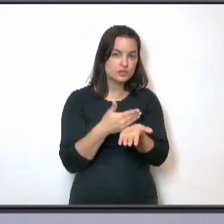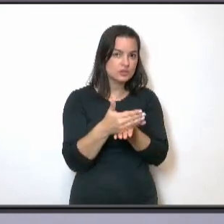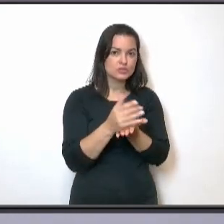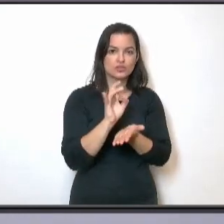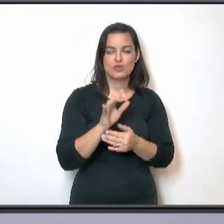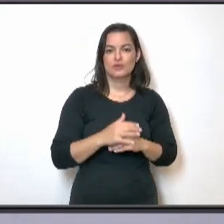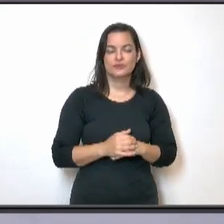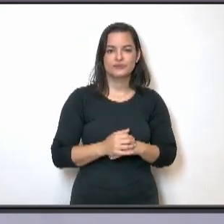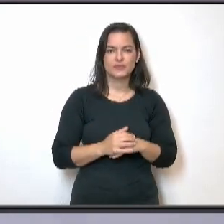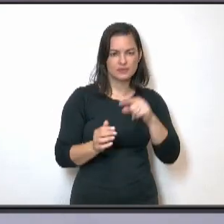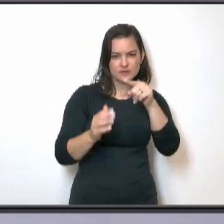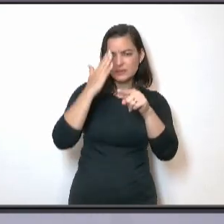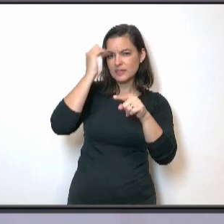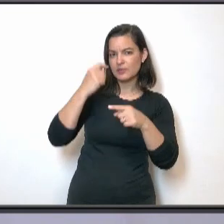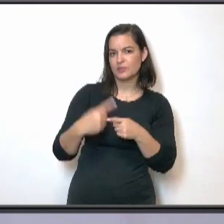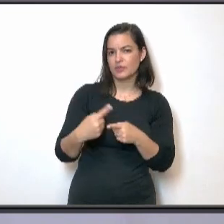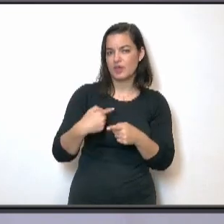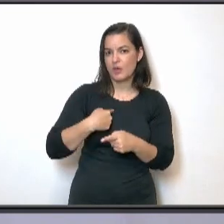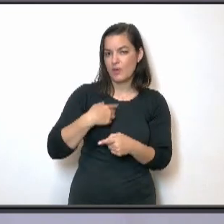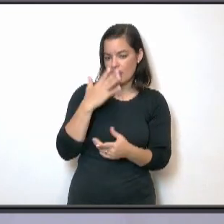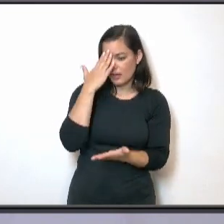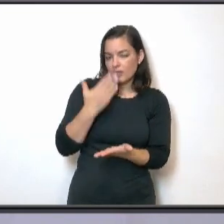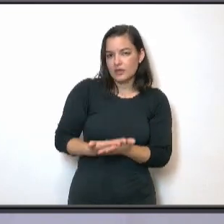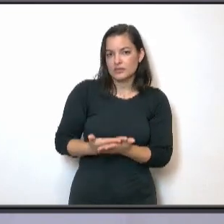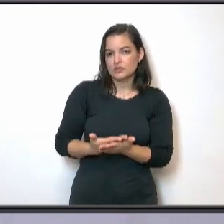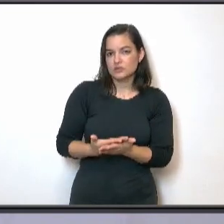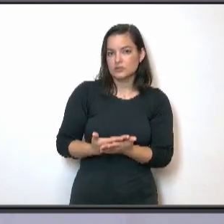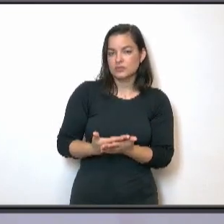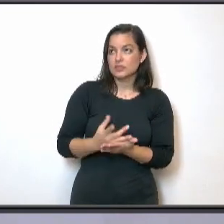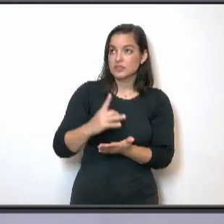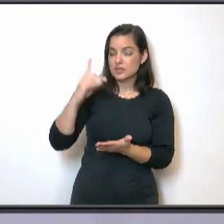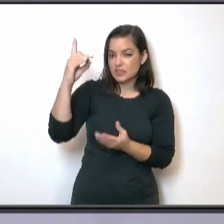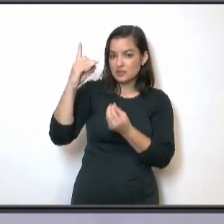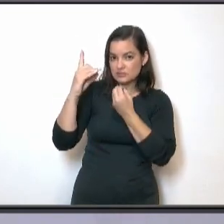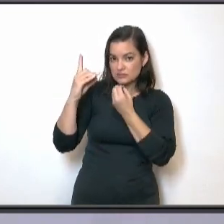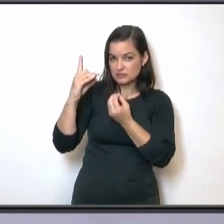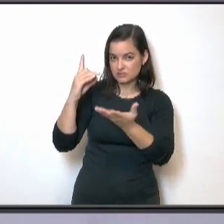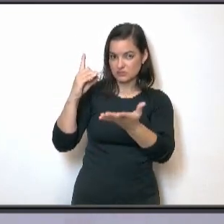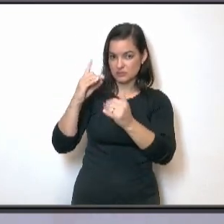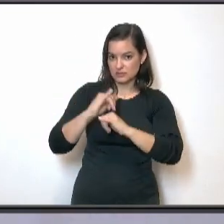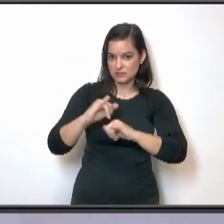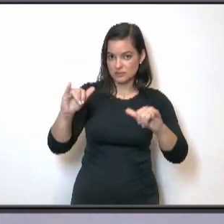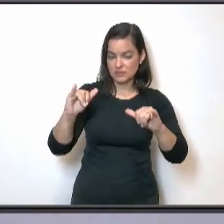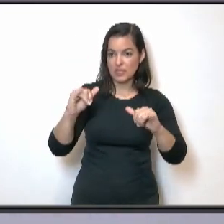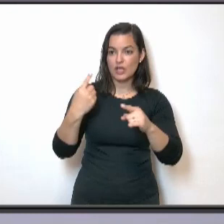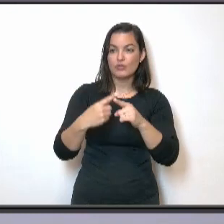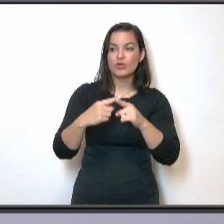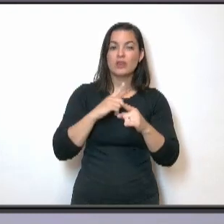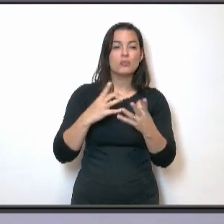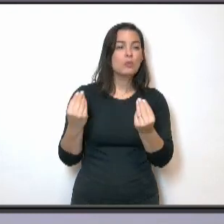E você sabe por que eu acho, meu irmão, que Deus trouxe essa palavra para você nessa manhã? Porque tem um monte de gente aqui igual